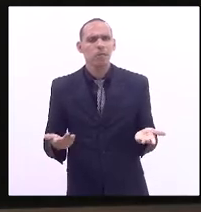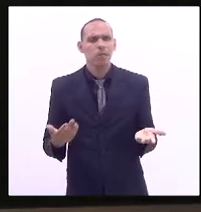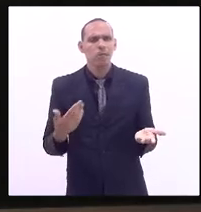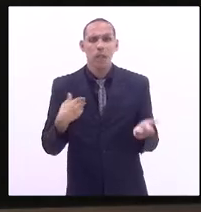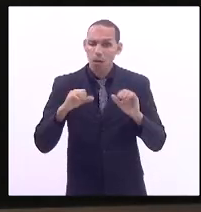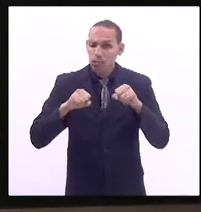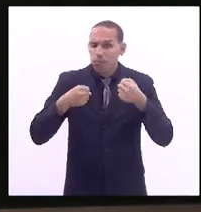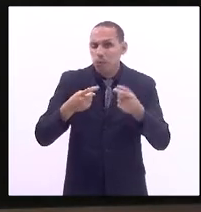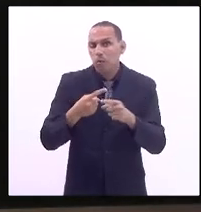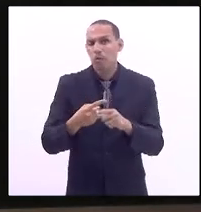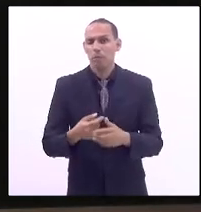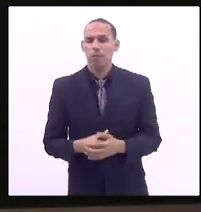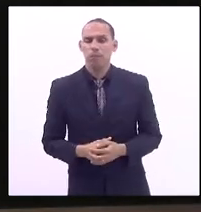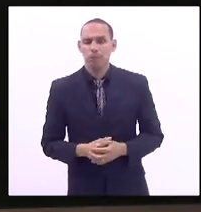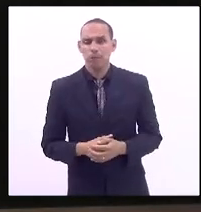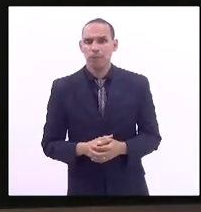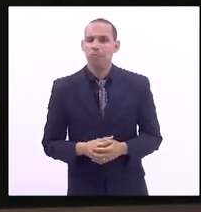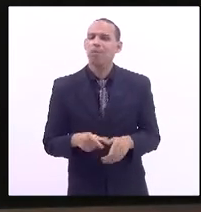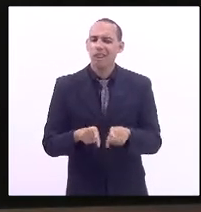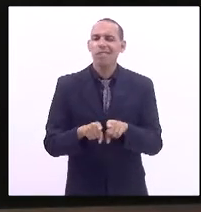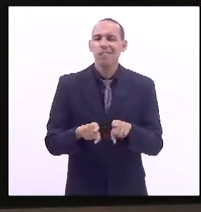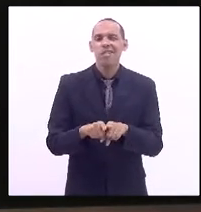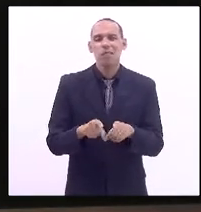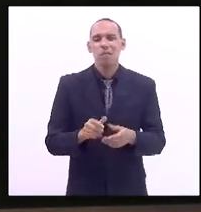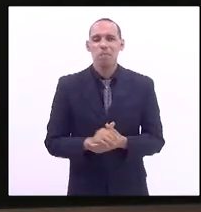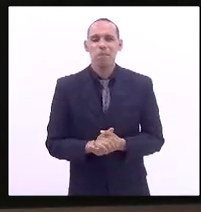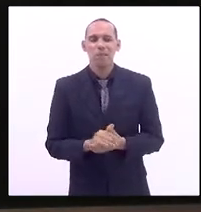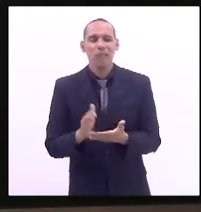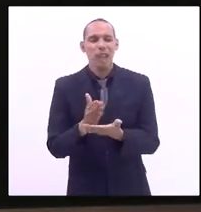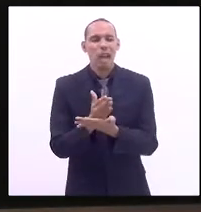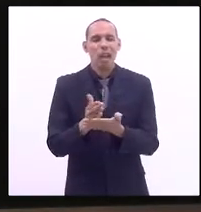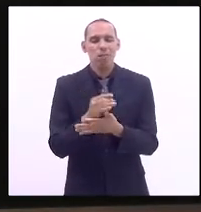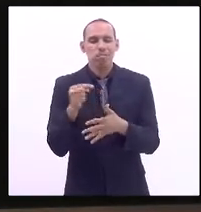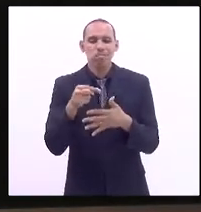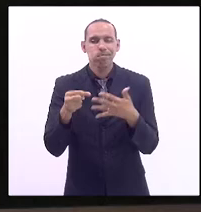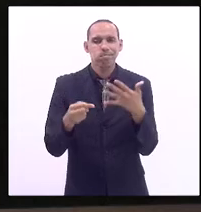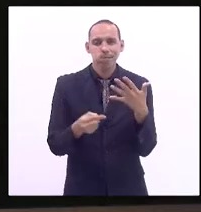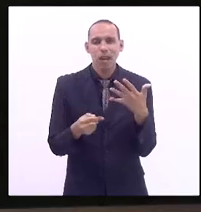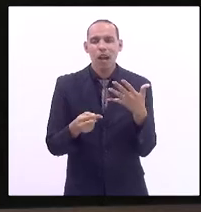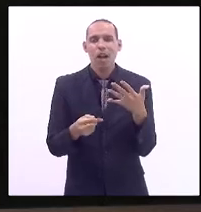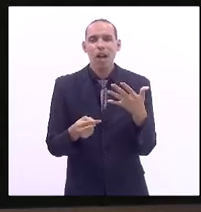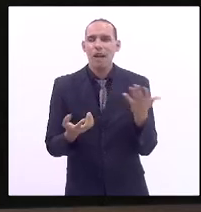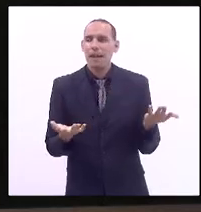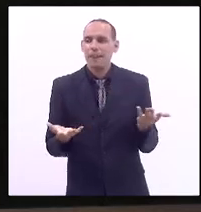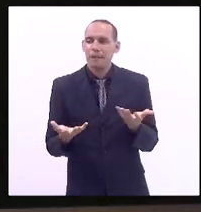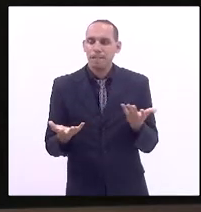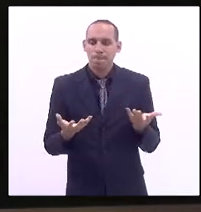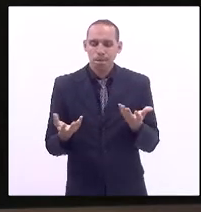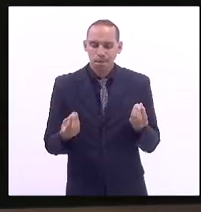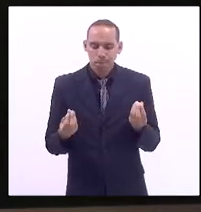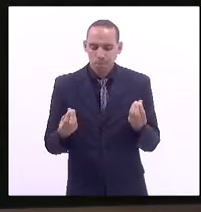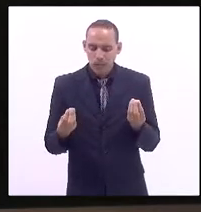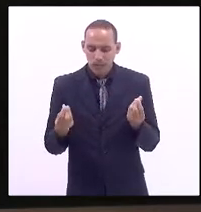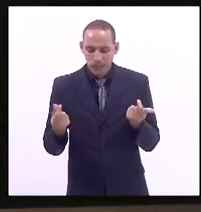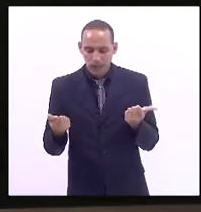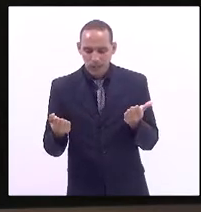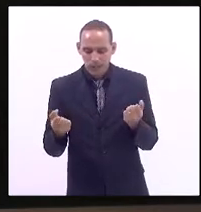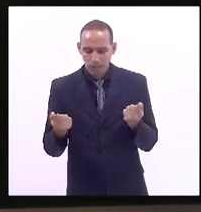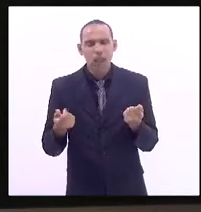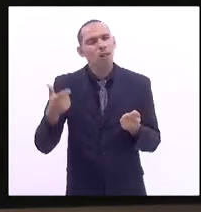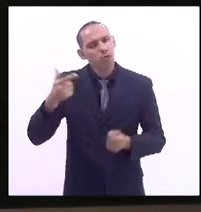eu quero frisar isso e talvez as falas em alguns pontos né tenham uma é uma